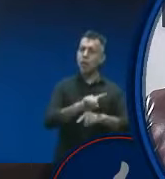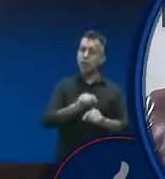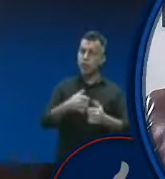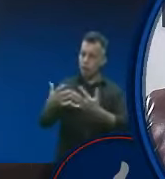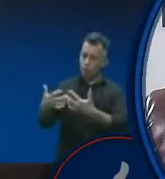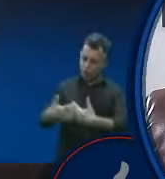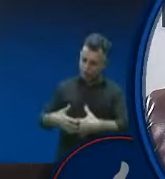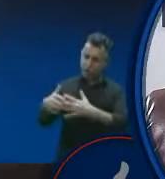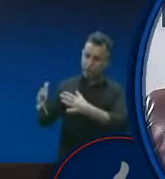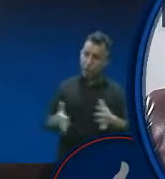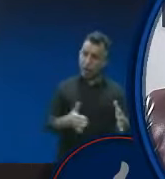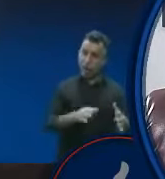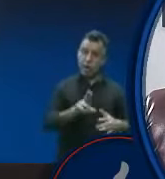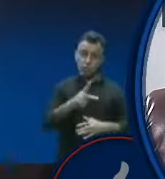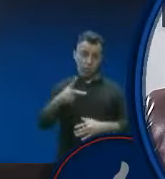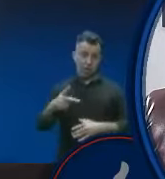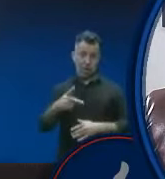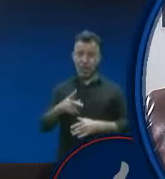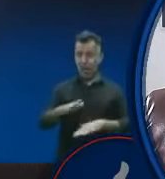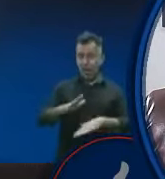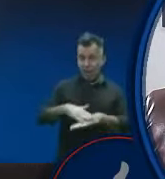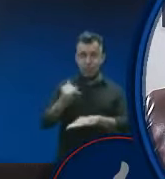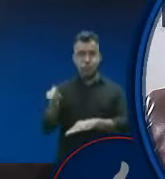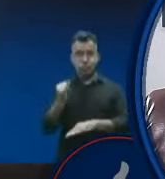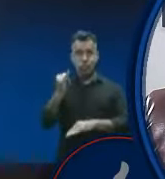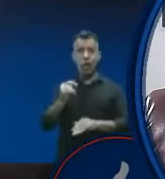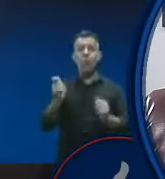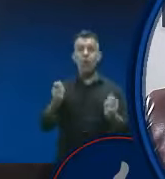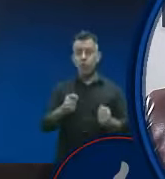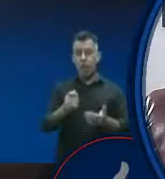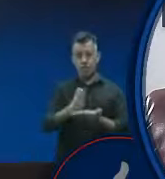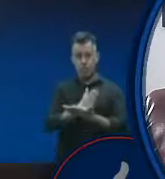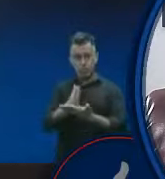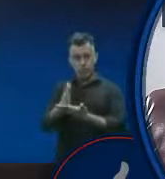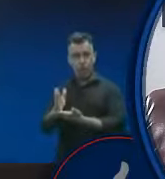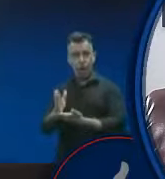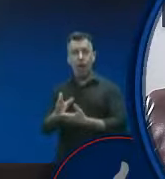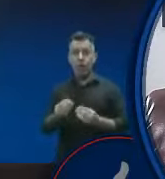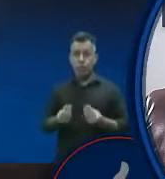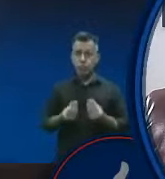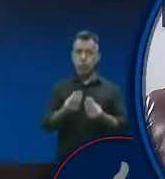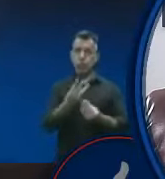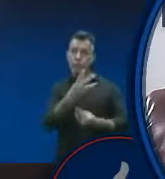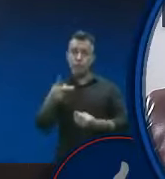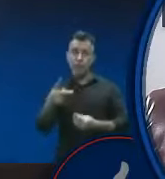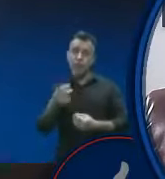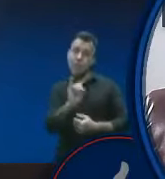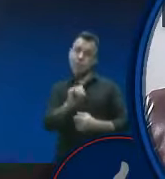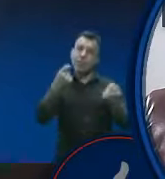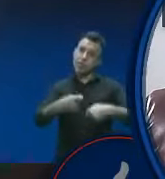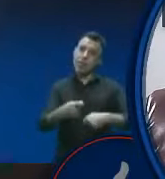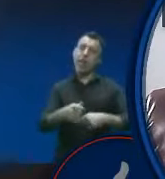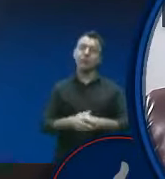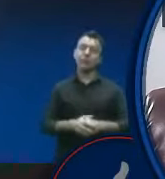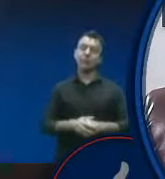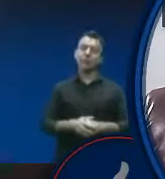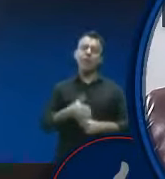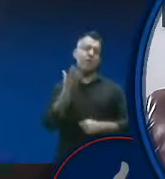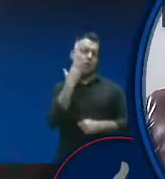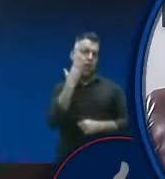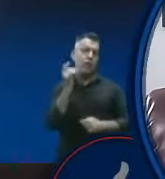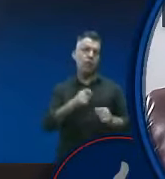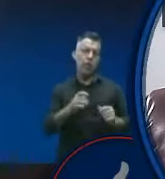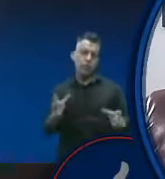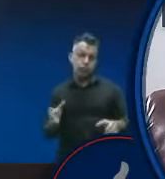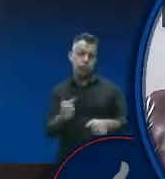é muito rentável. Isso significa que podemos financiar o crescimento do 3P caso seja necessário. Sabemos Maravilha. Que podemos até